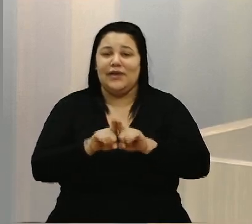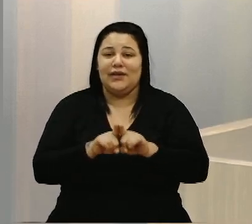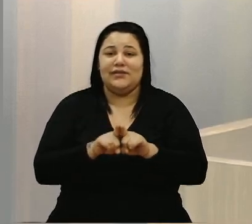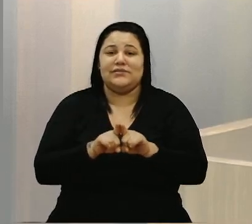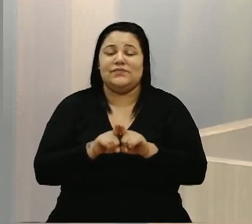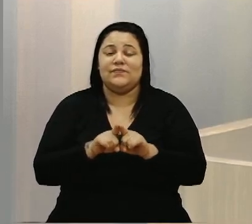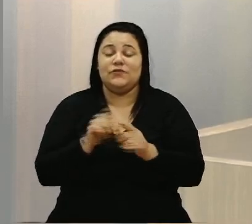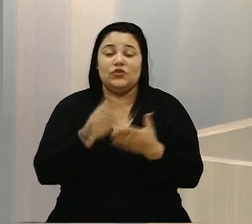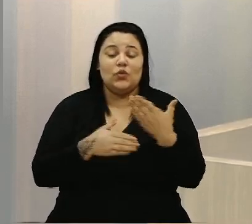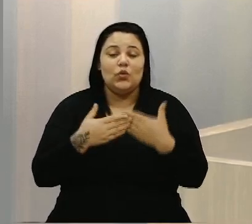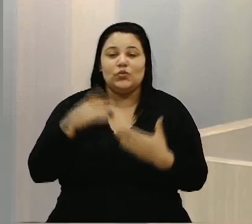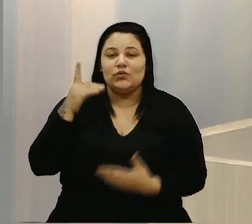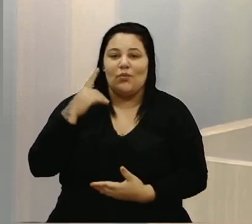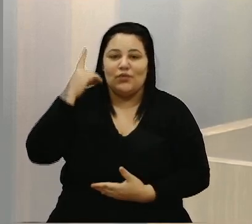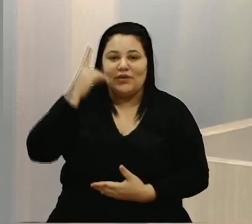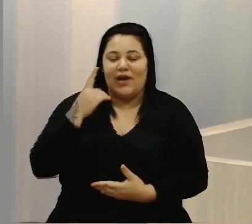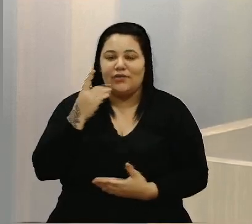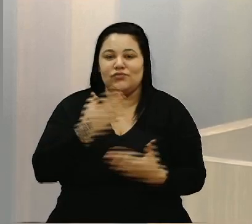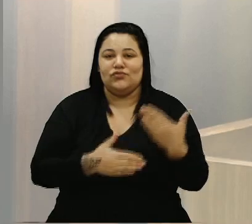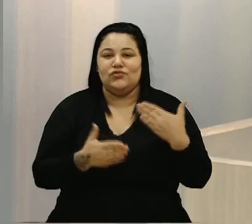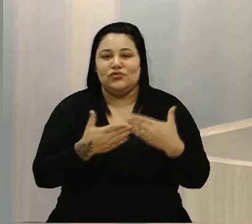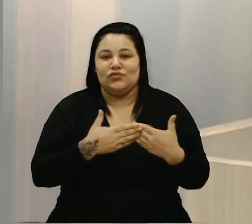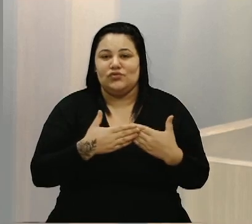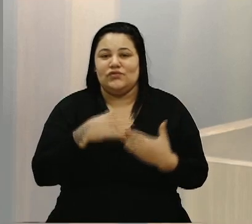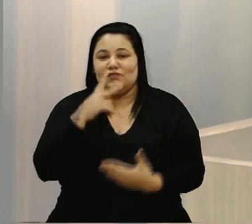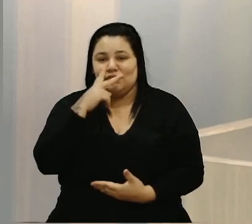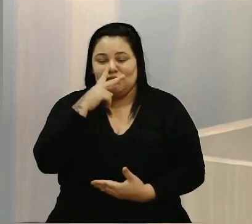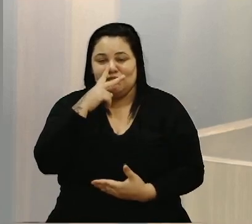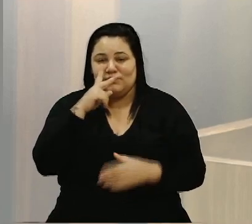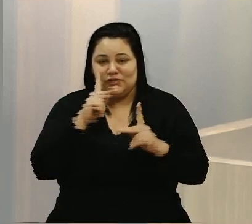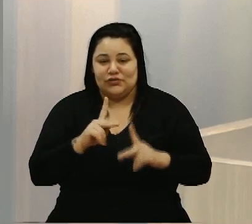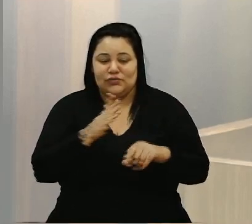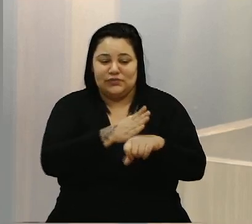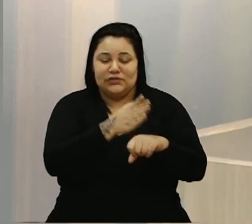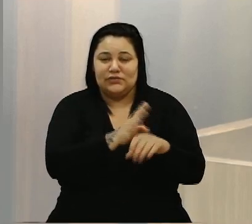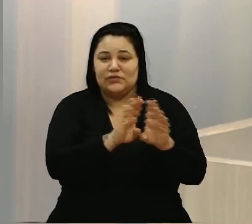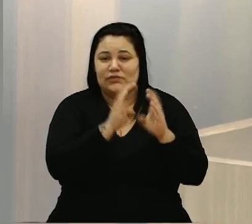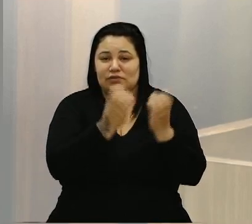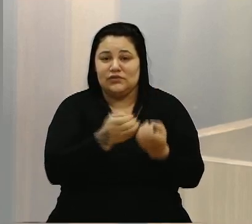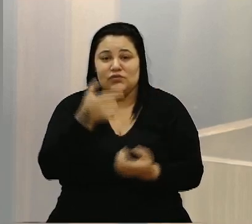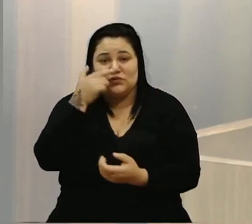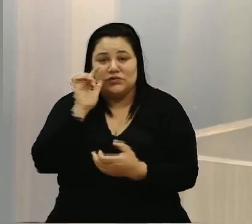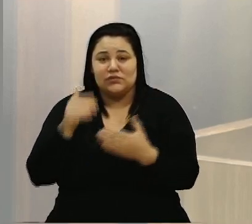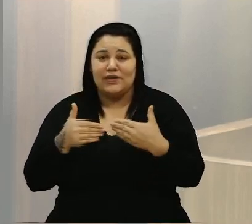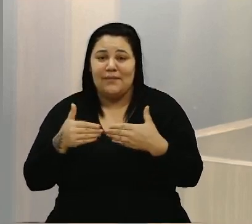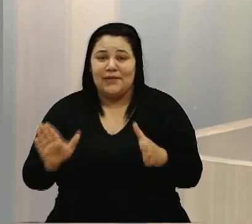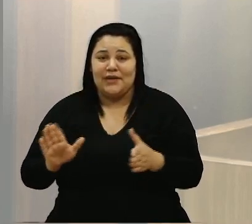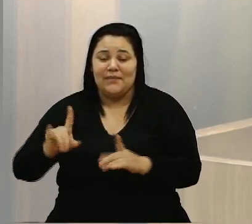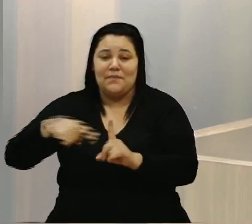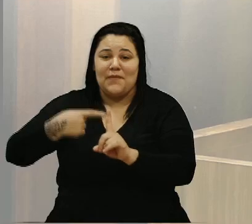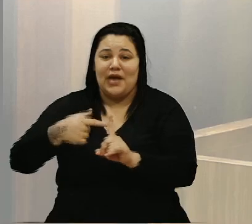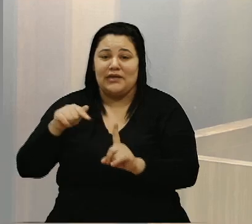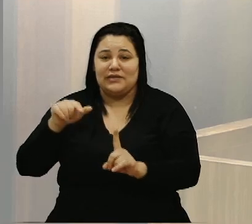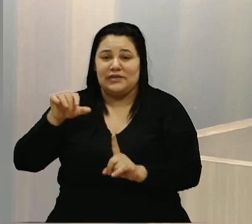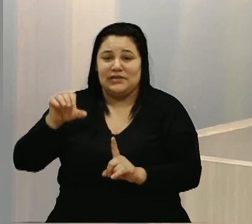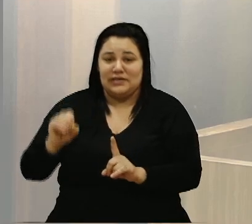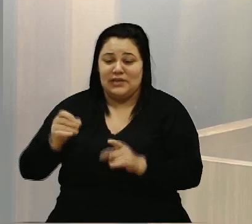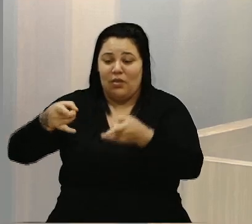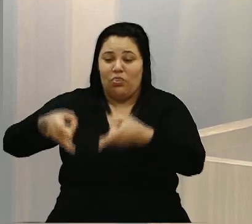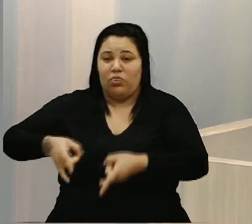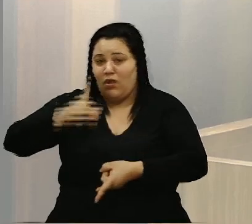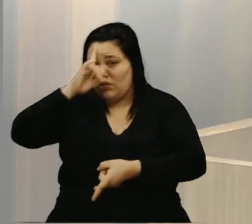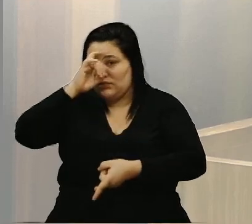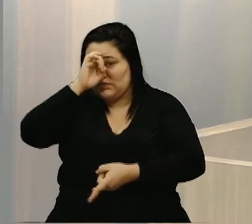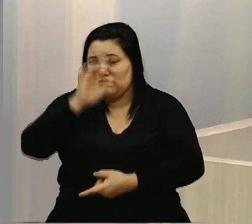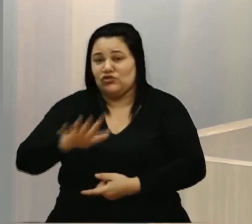dos deputados, né, de todas as forças vivas da comunidade, garantimos a abertura de mais 70 leitos no Hospital Geral.